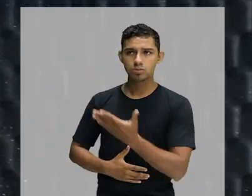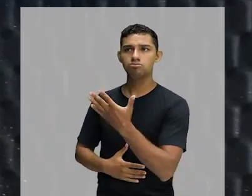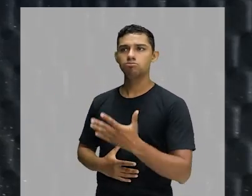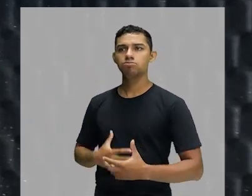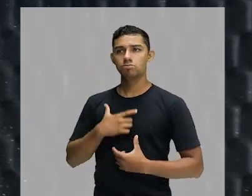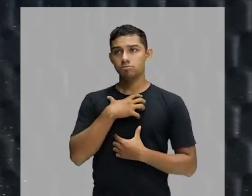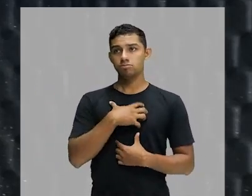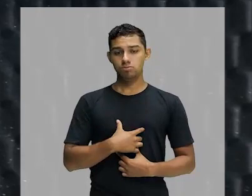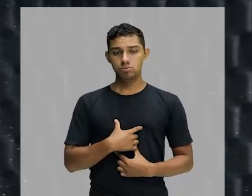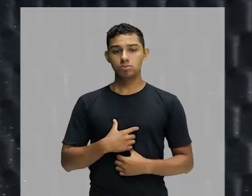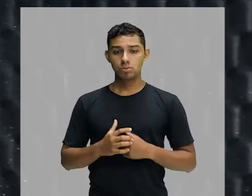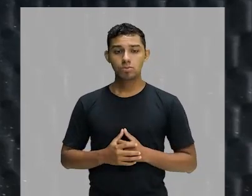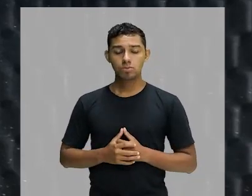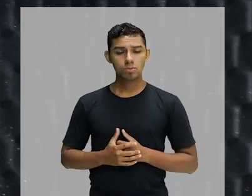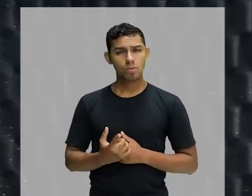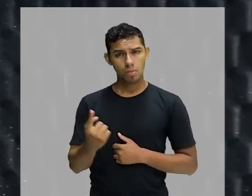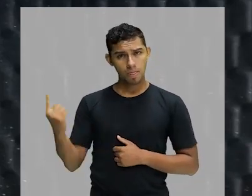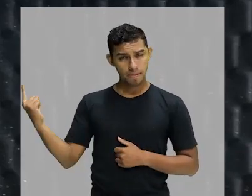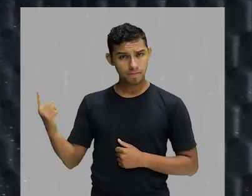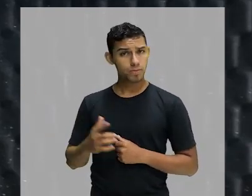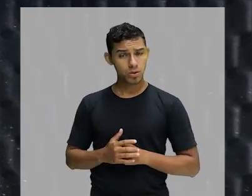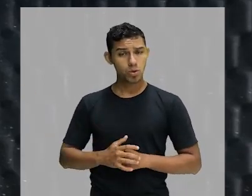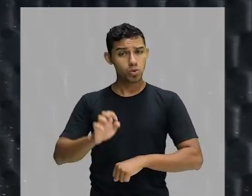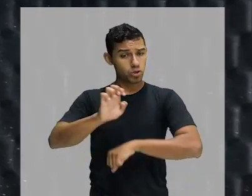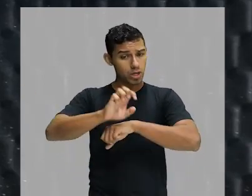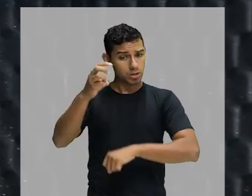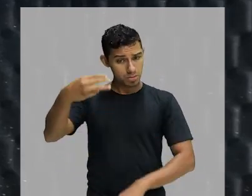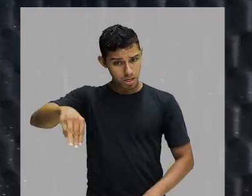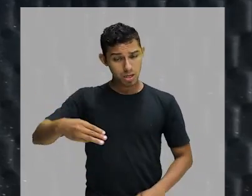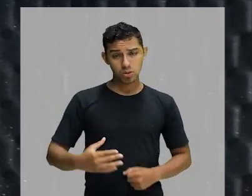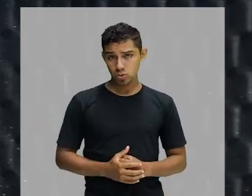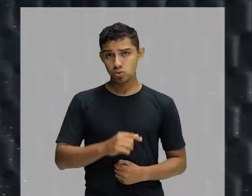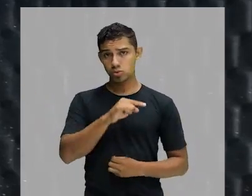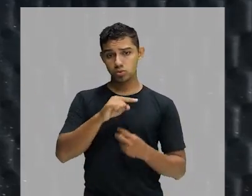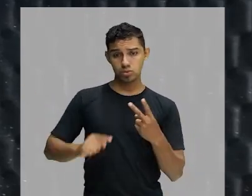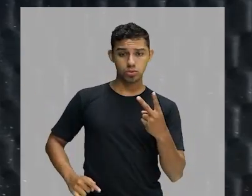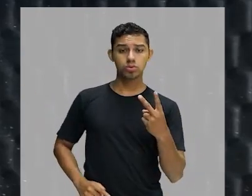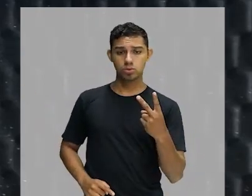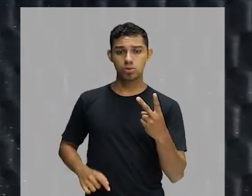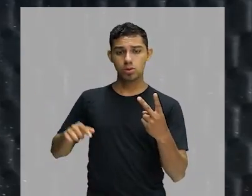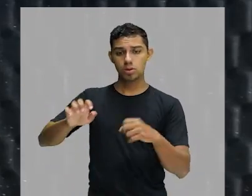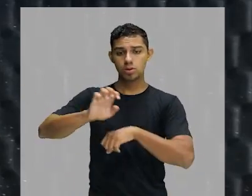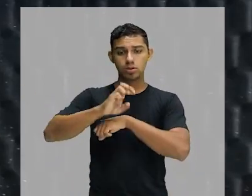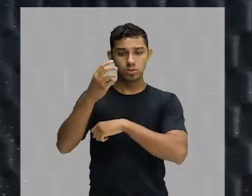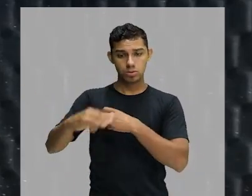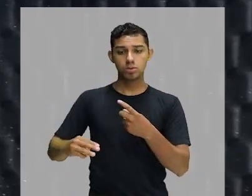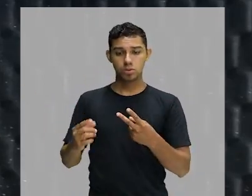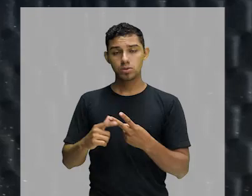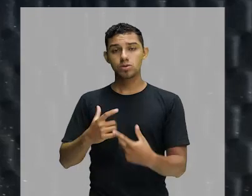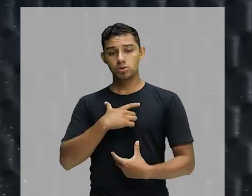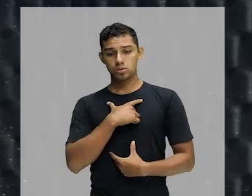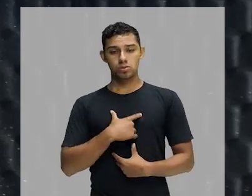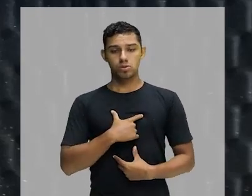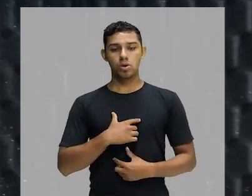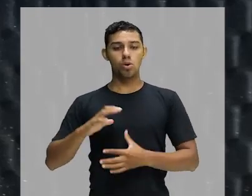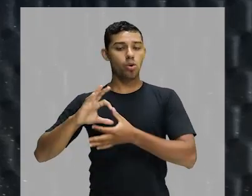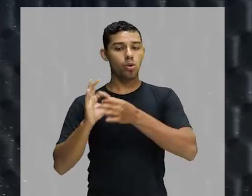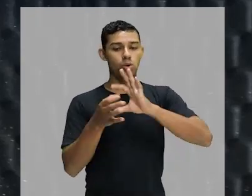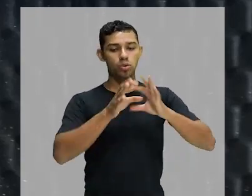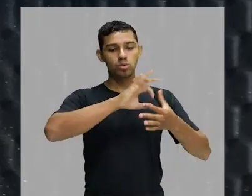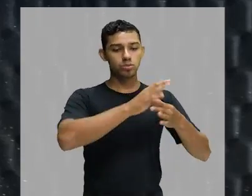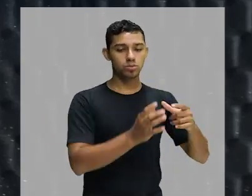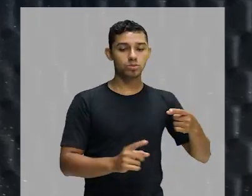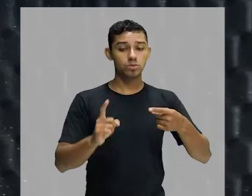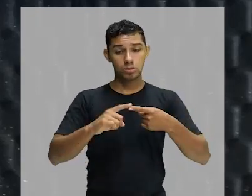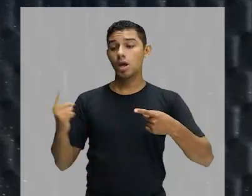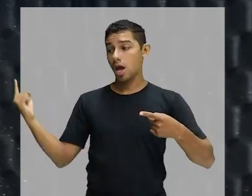dessa. No Maranhão aqui nós temos 2 atletas apenas que têm medalhas olímpicas. É ele que tem esse bronze e nós temos Tânia Maranhão,